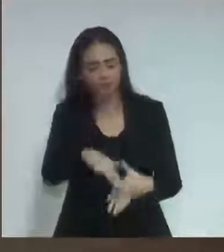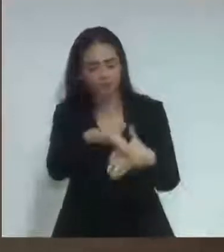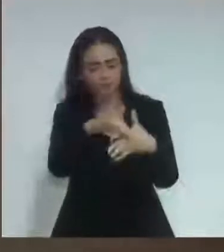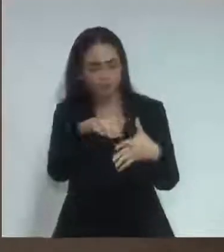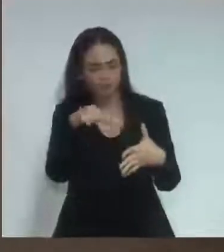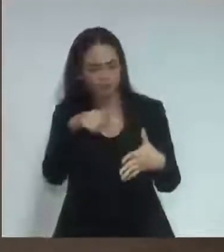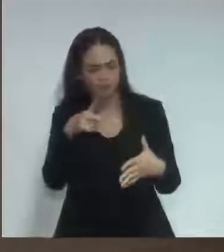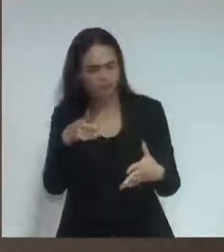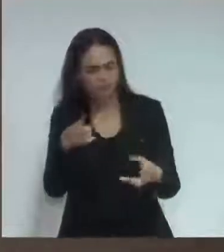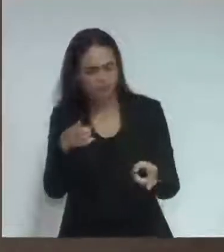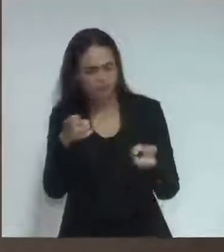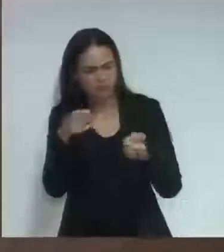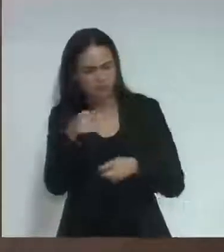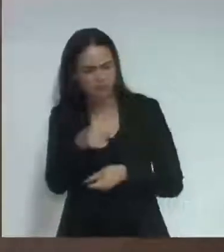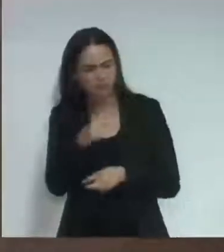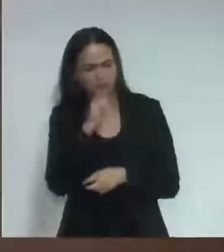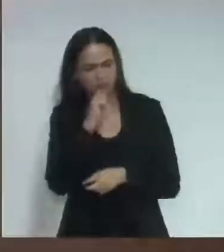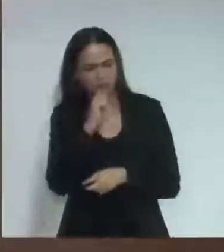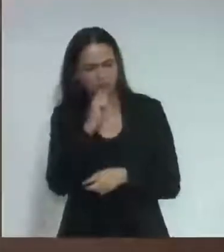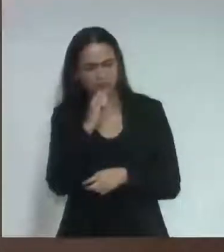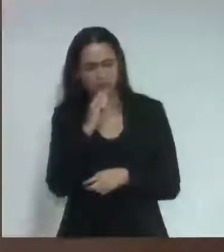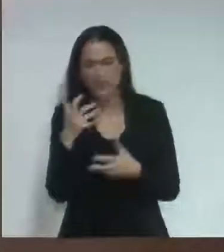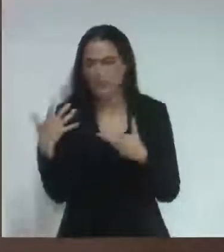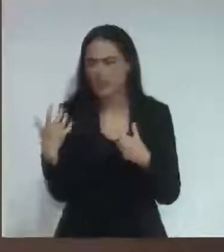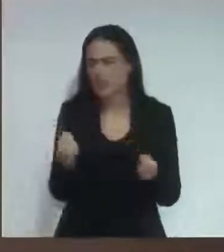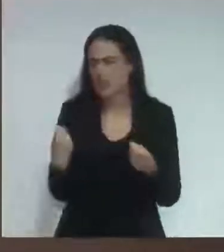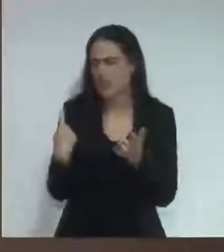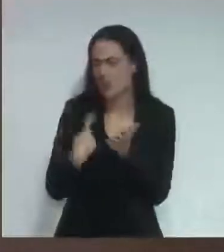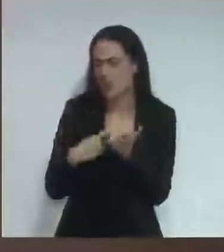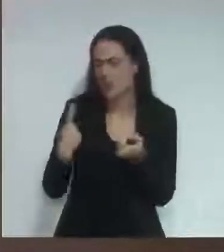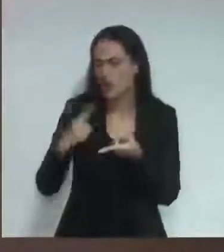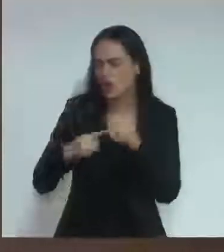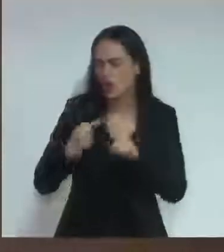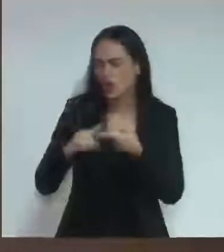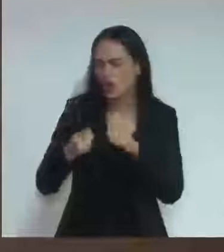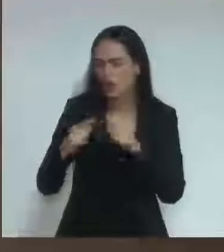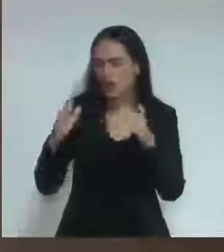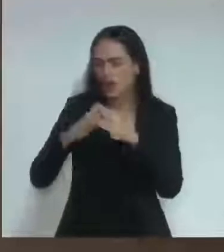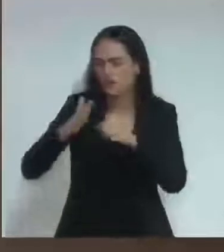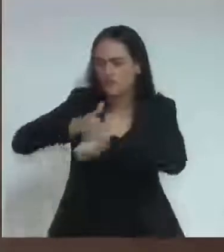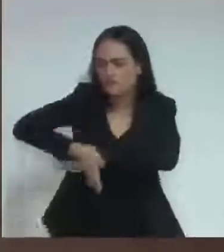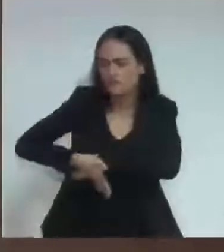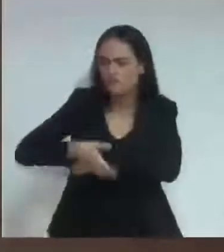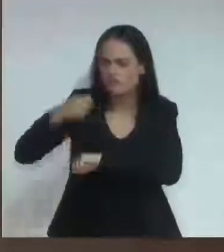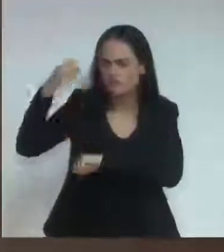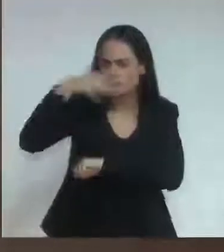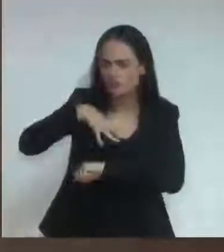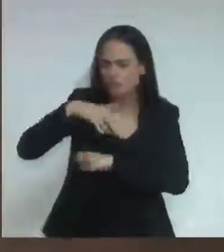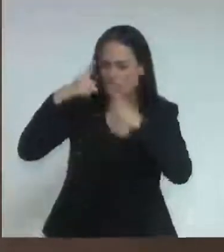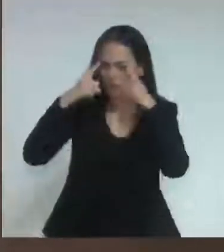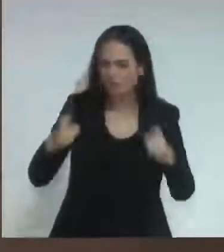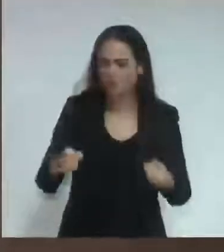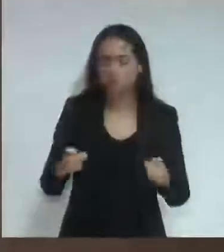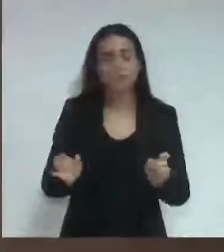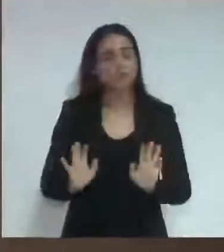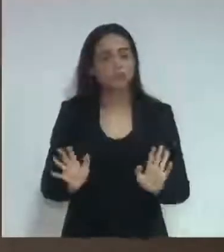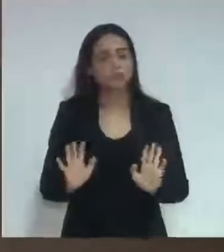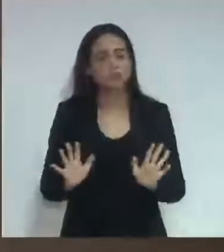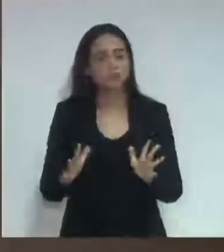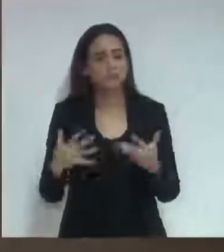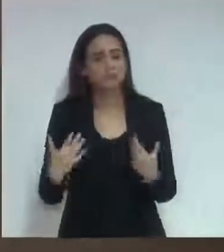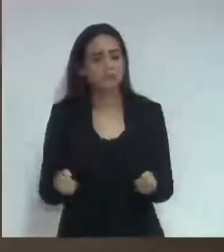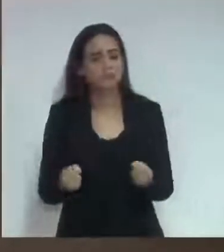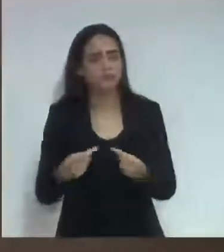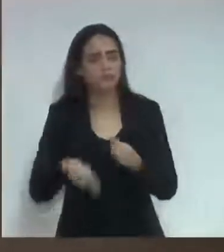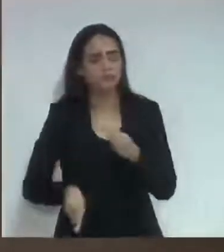invasão da casa, da propriedade ou de alguém, seja qual for o motivo, seja qual for a divergência que tenha. Ambos